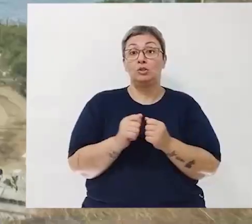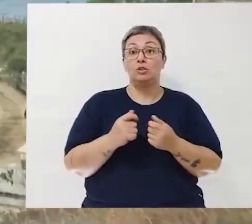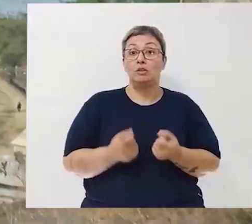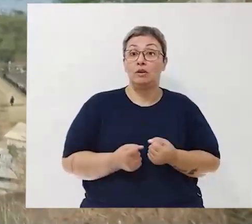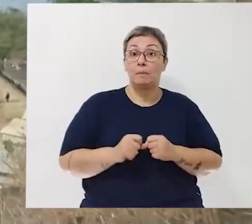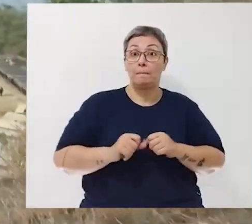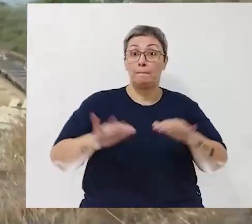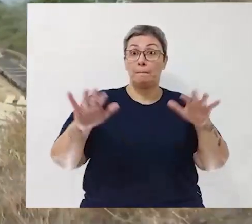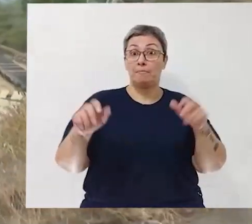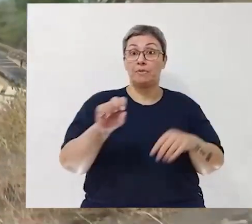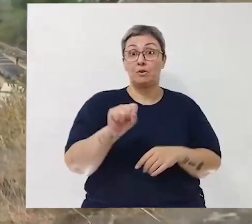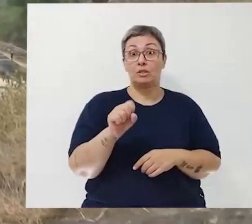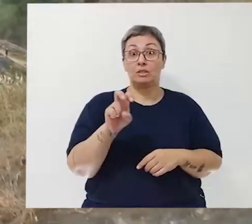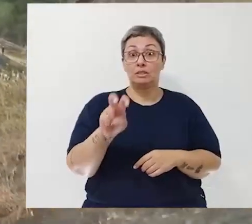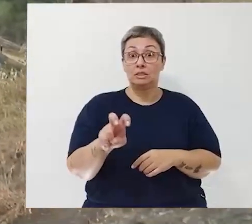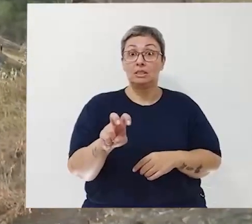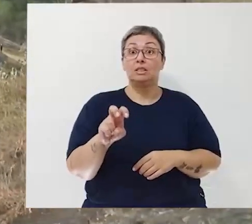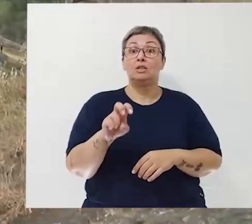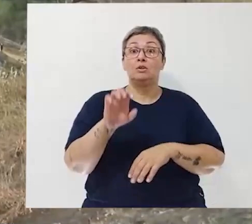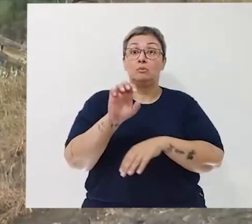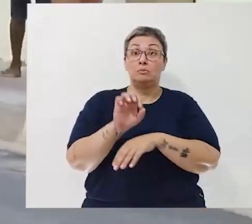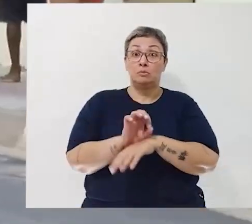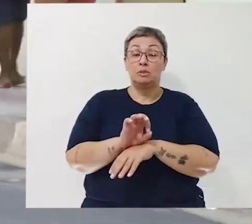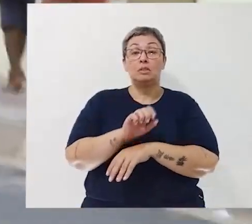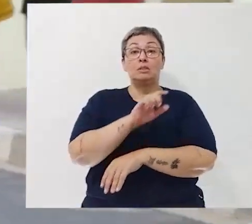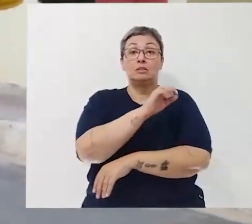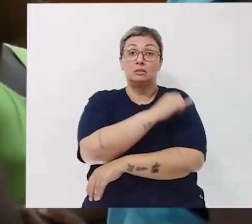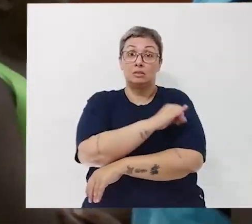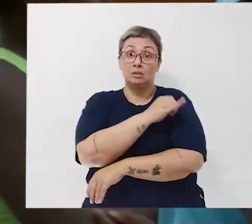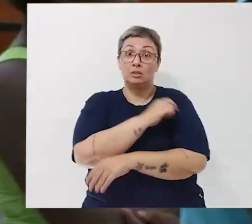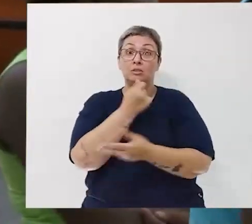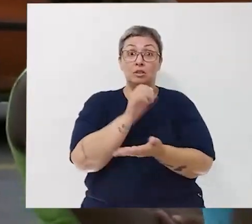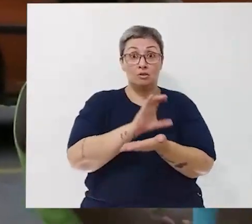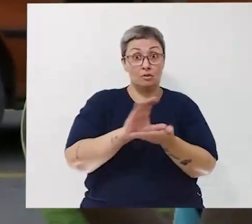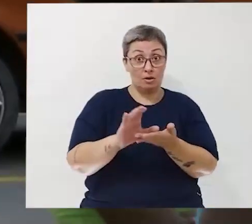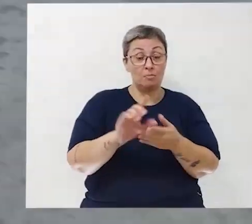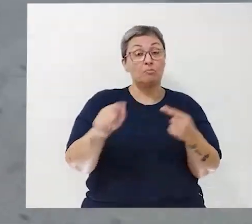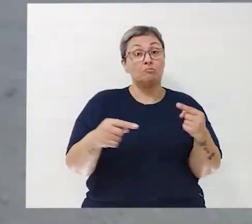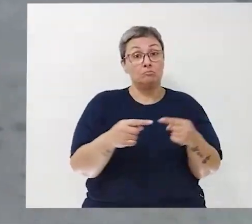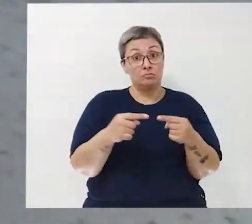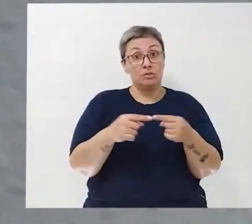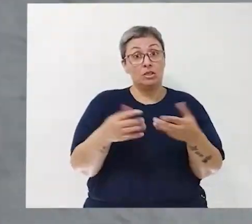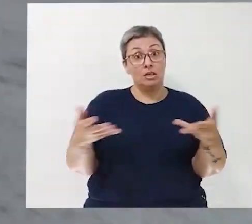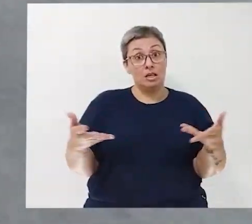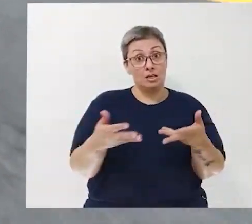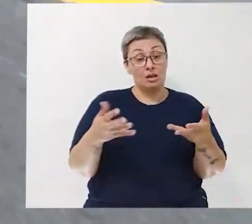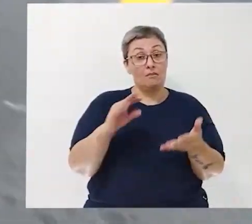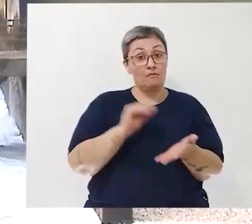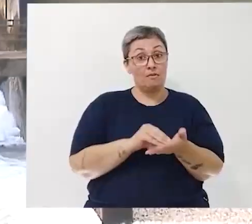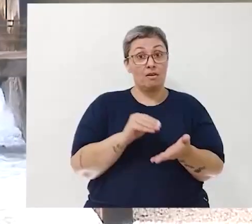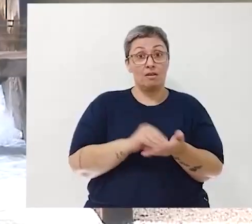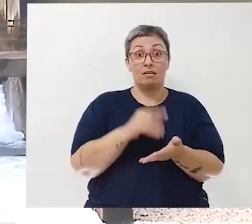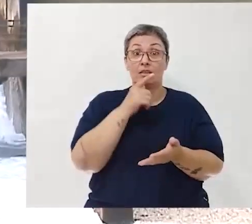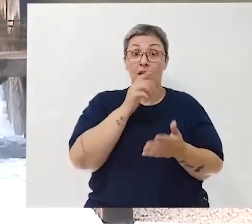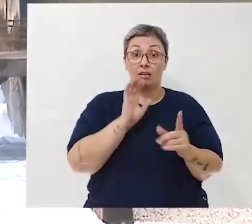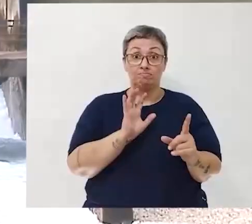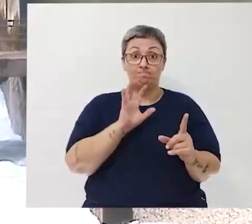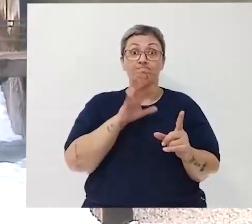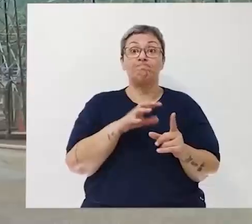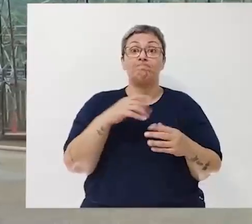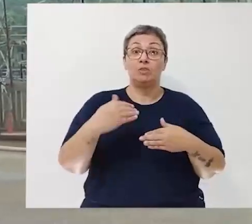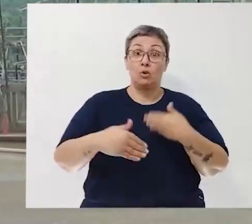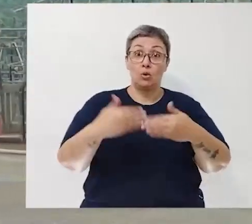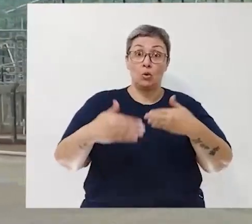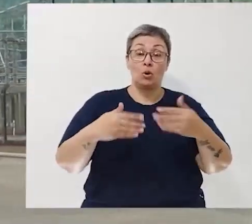abastecer 85% do estado do Rio de Janeiro. Investimento que faz sentido nessa época em que a falta de água afeta as